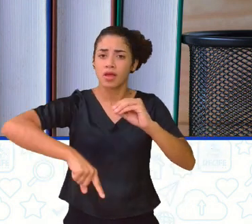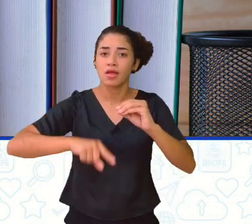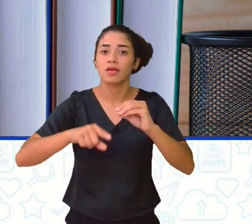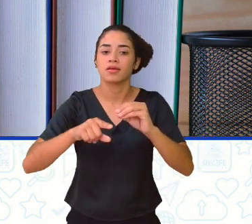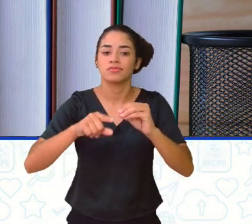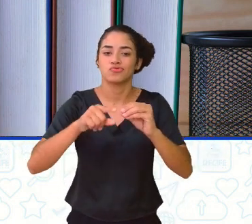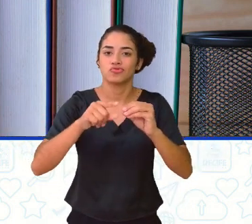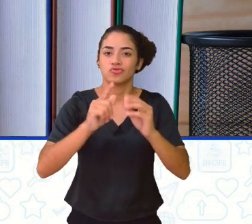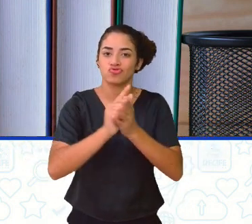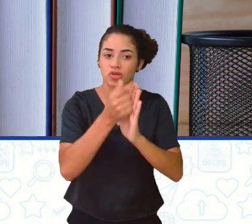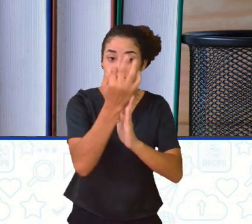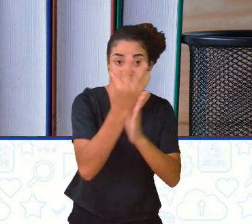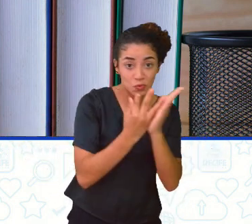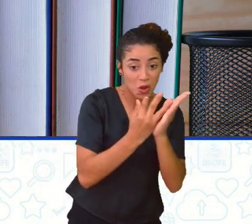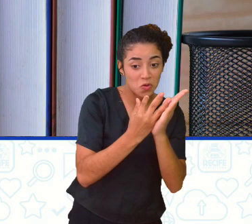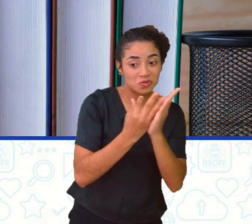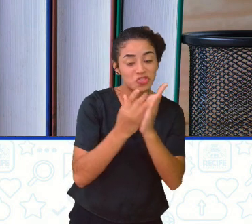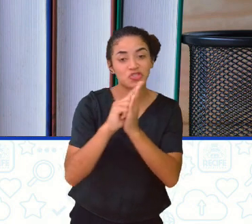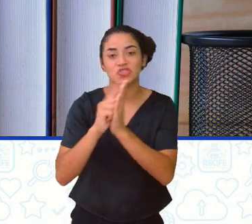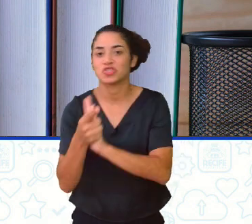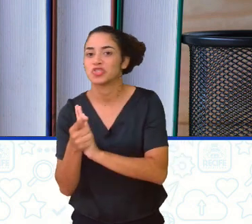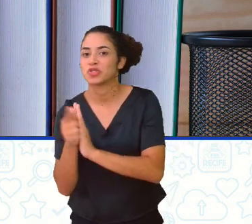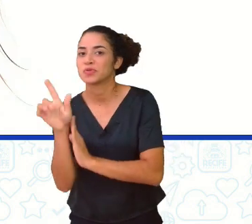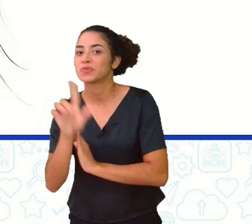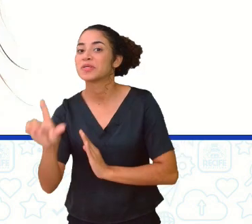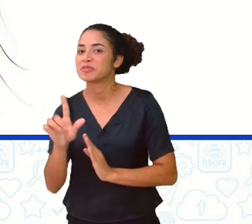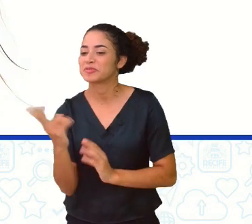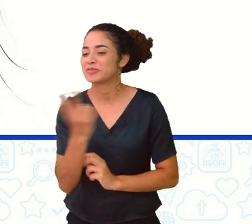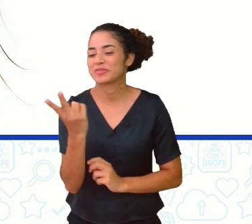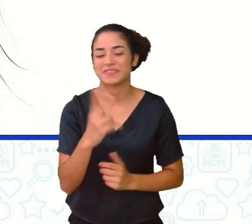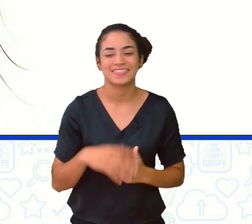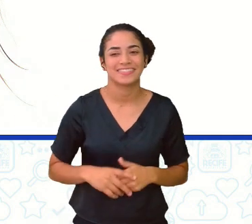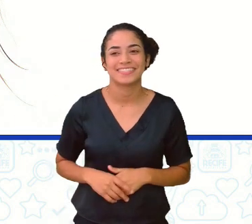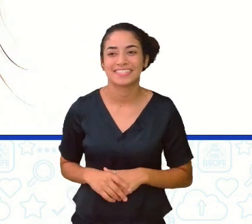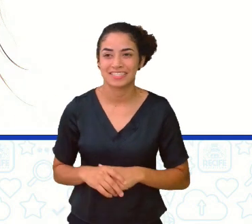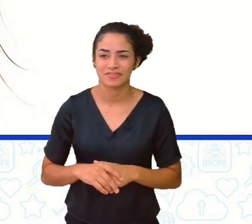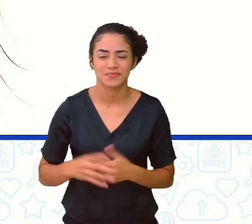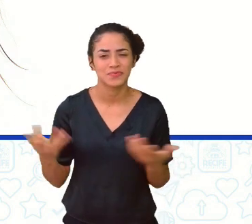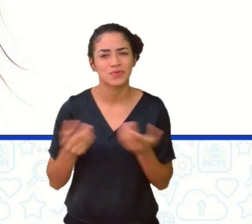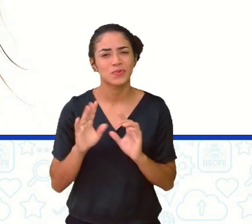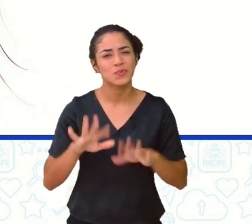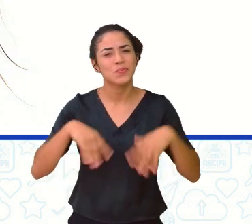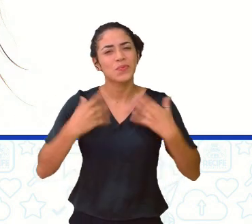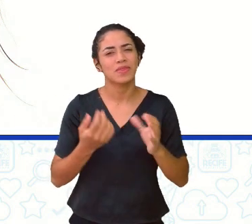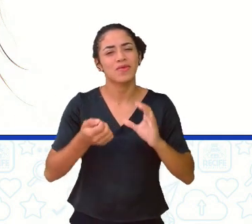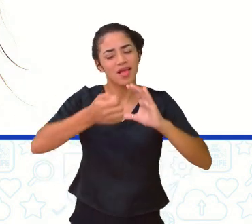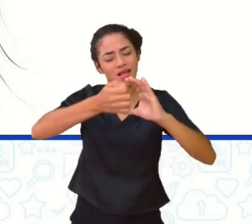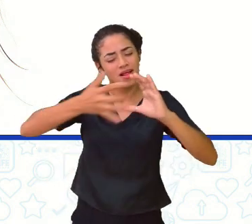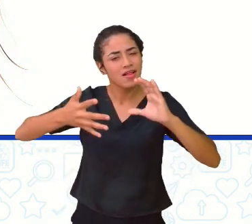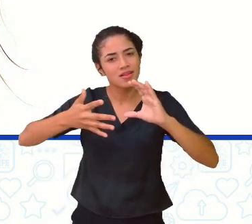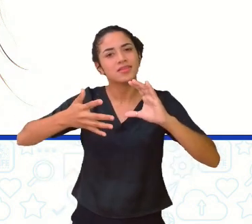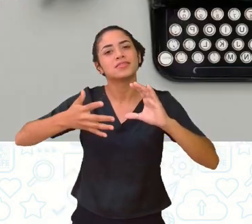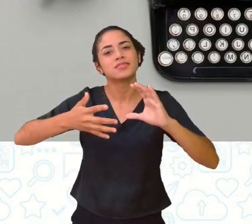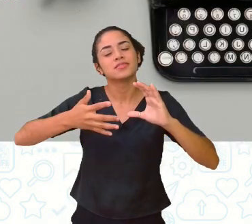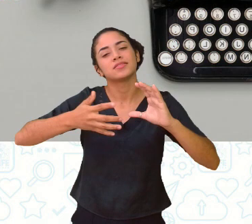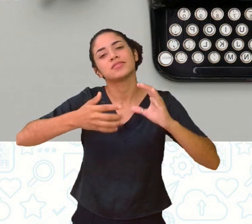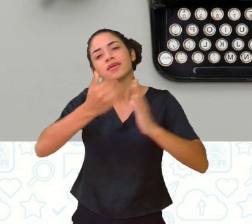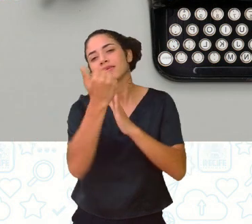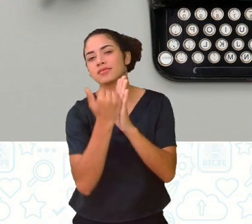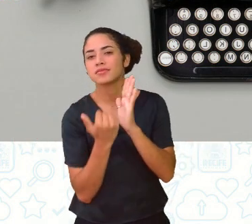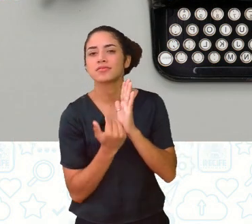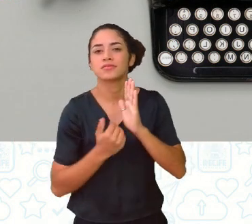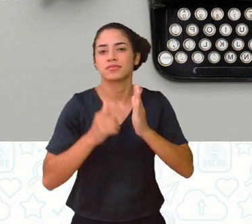textual, tá? Só pra gente não confundir. E aí, qual seria essa classificação dos gêneros literários?